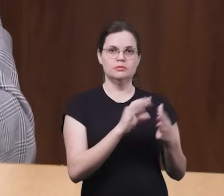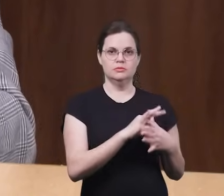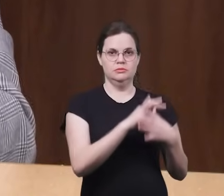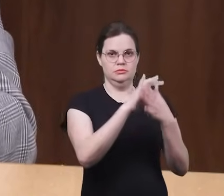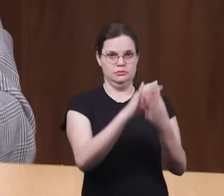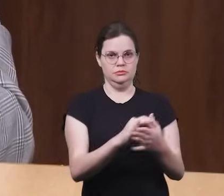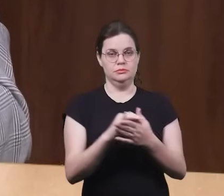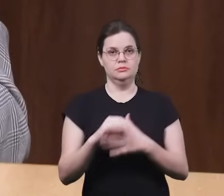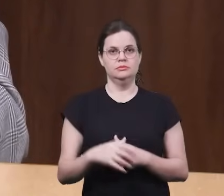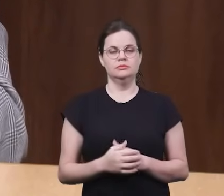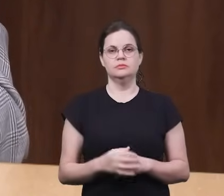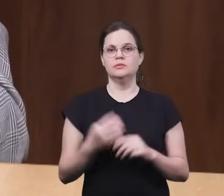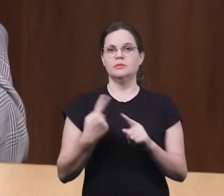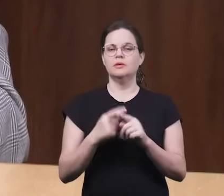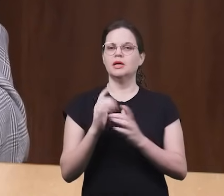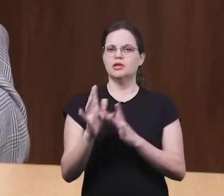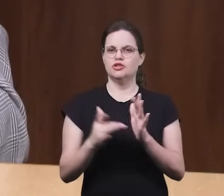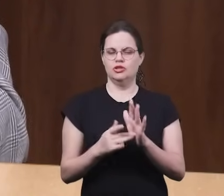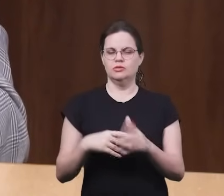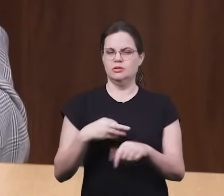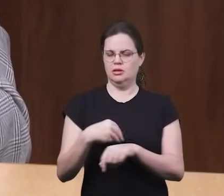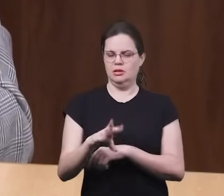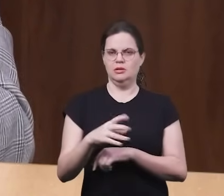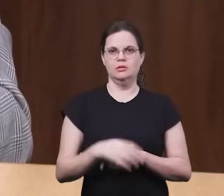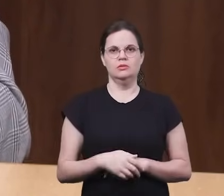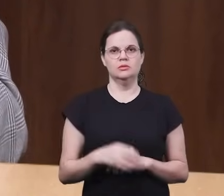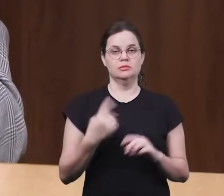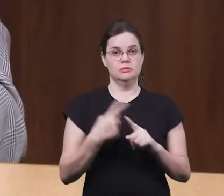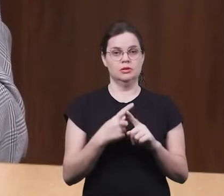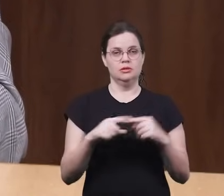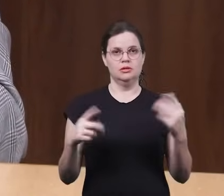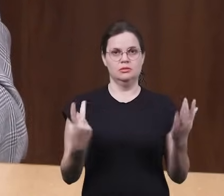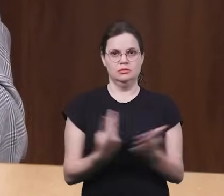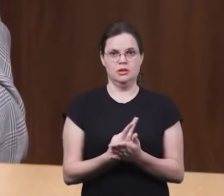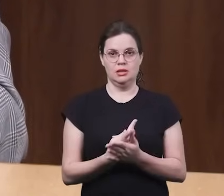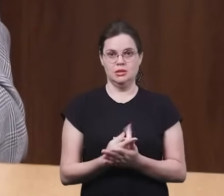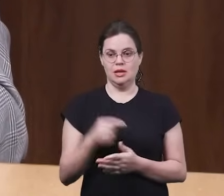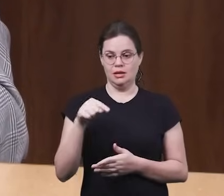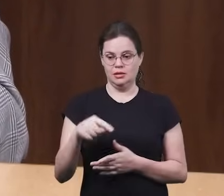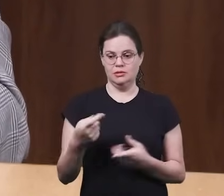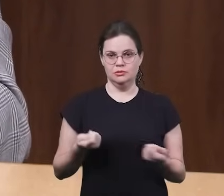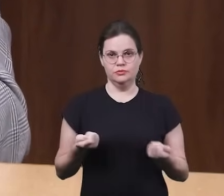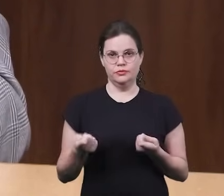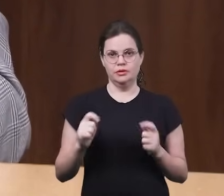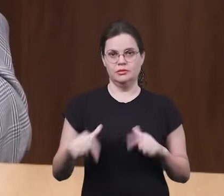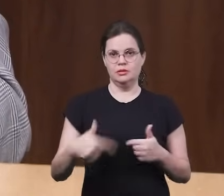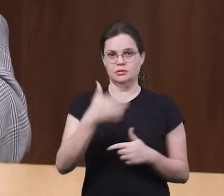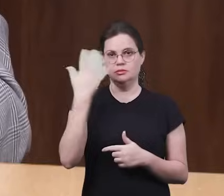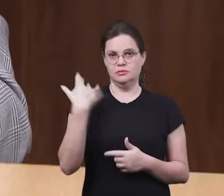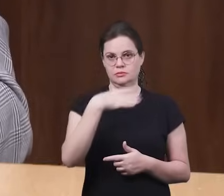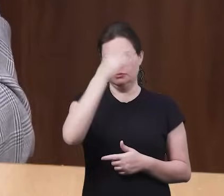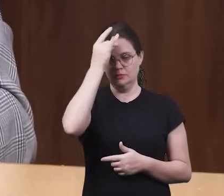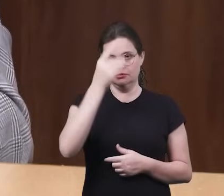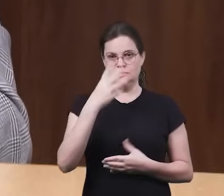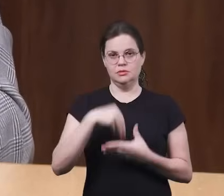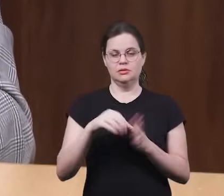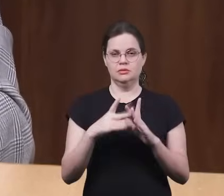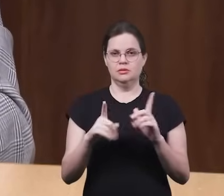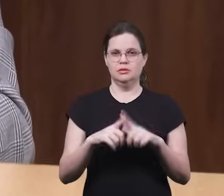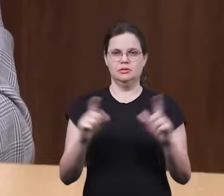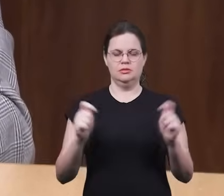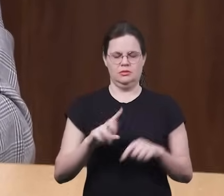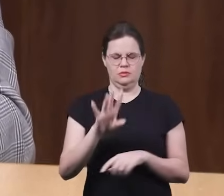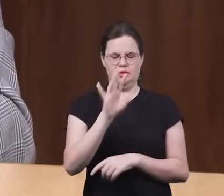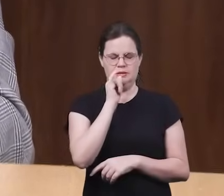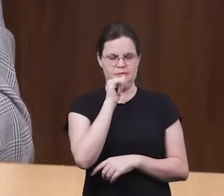isso. Quando ele é direcionado aqui, esse governo dele aqui, ele se manifesta na vida da igreja. Por